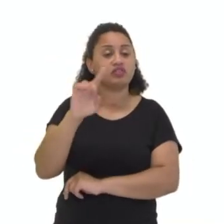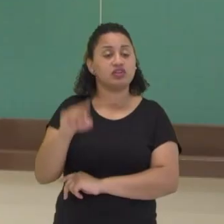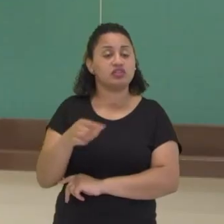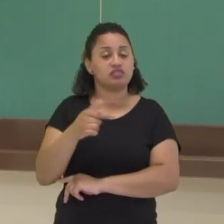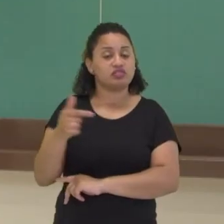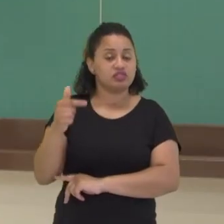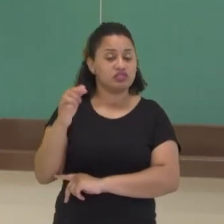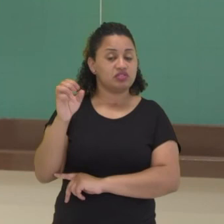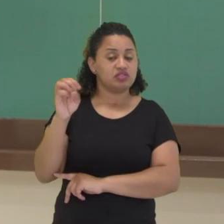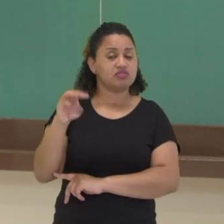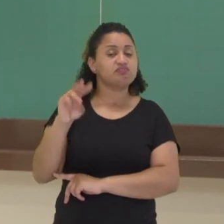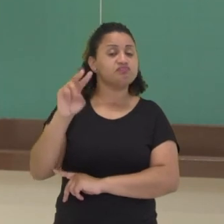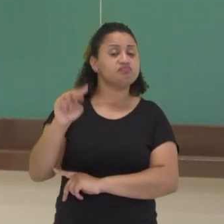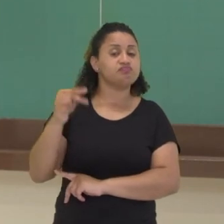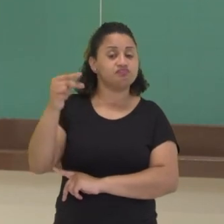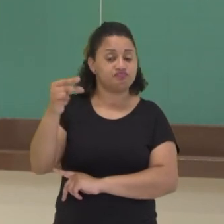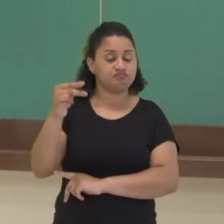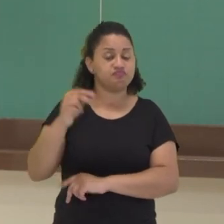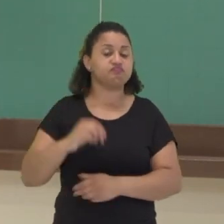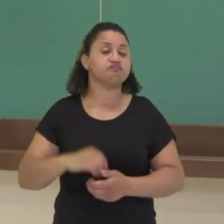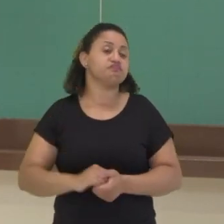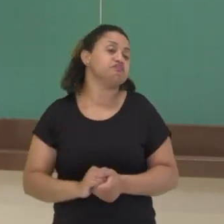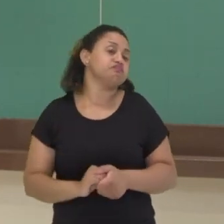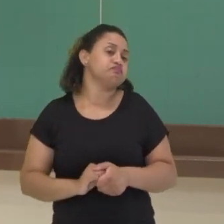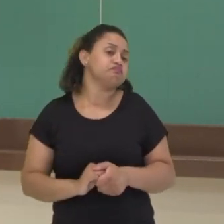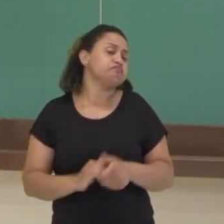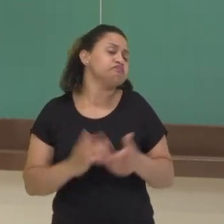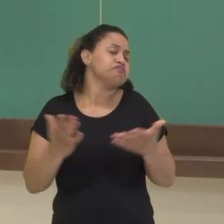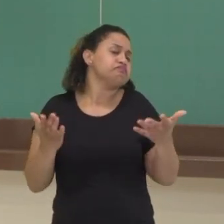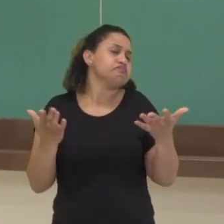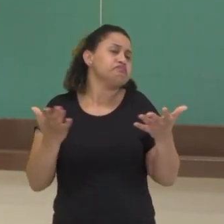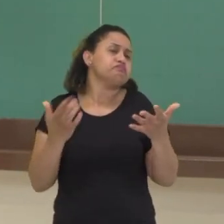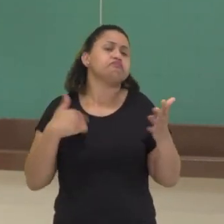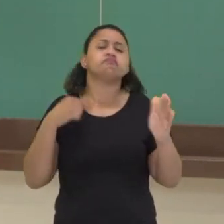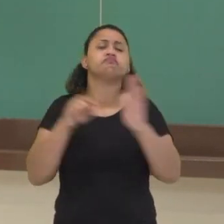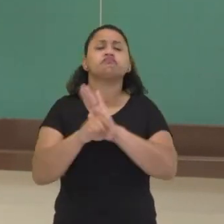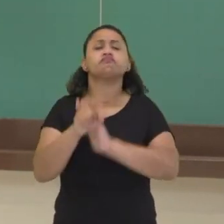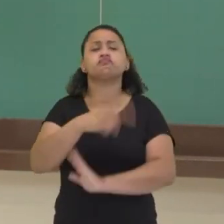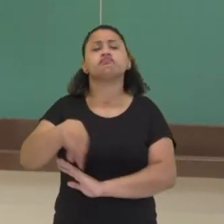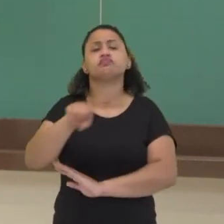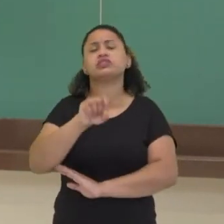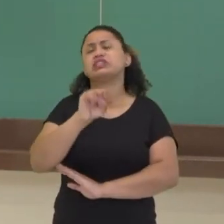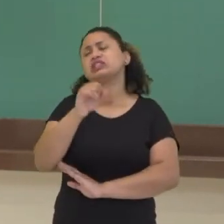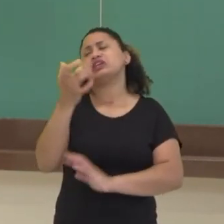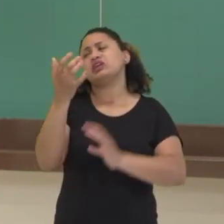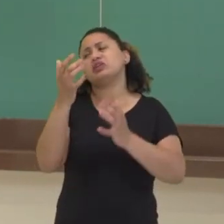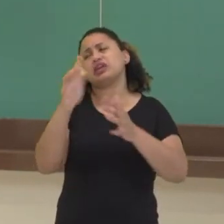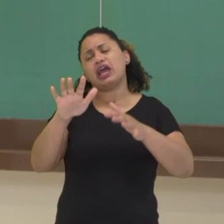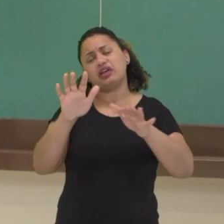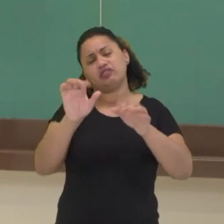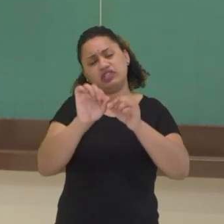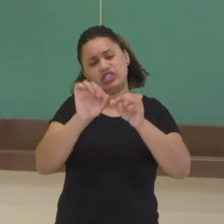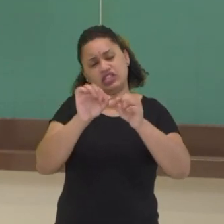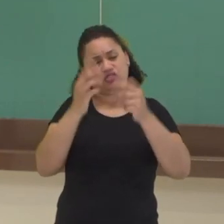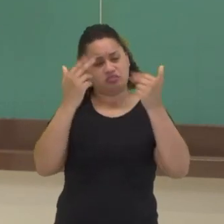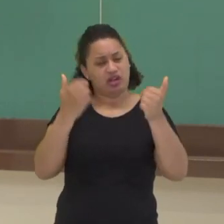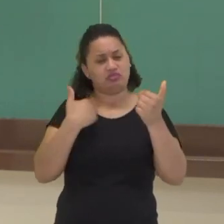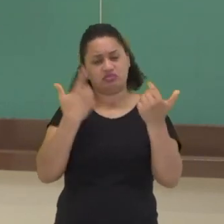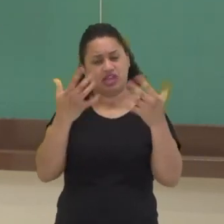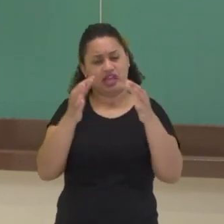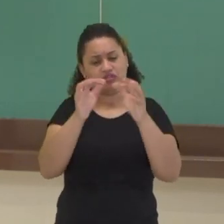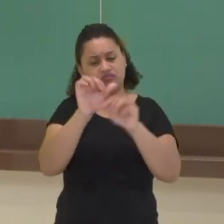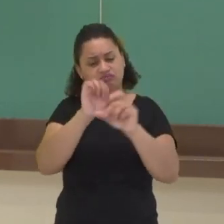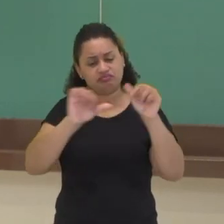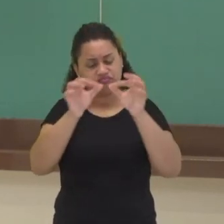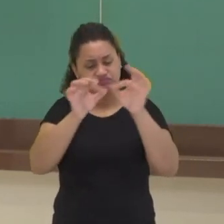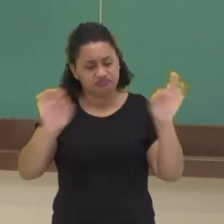94,2 centímetros quadrados. Fica uma pergunta aqui, e se eu não quiser simplificar? Você pode fazer o cálculo